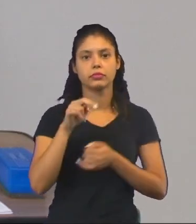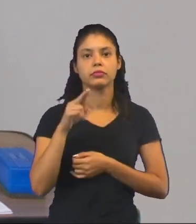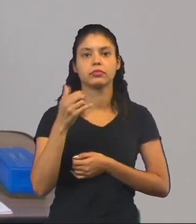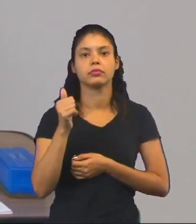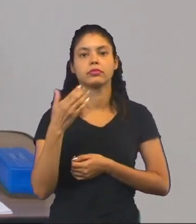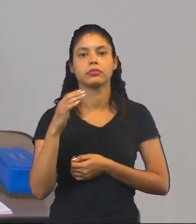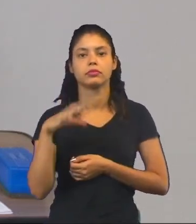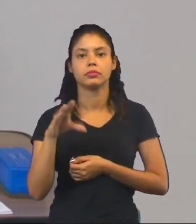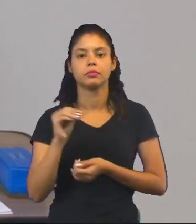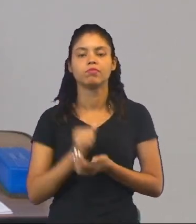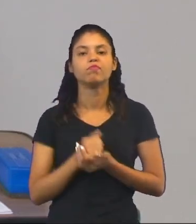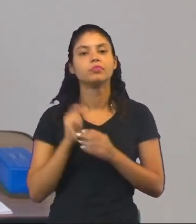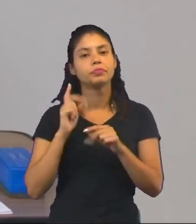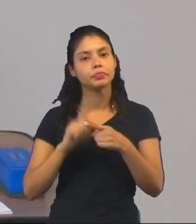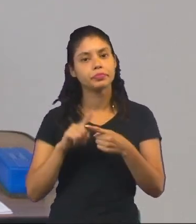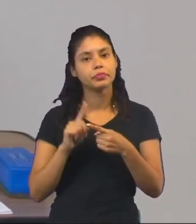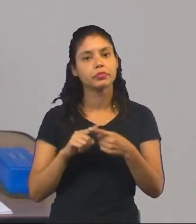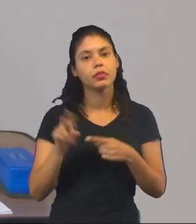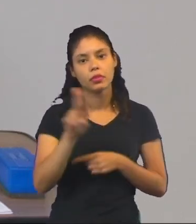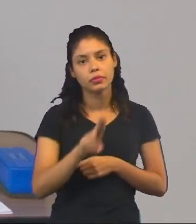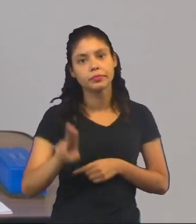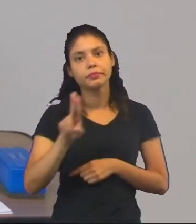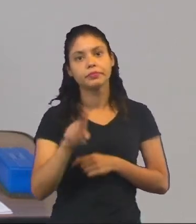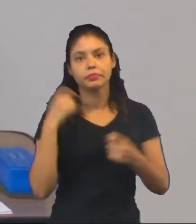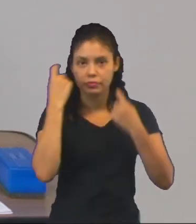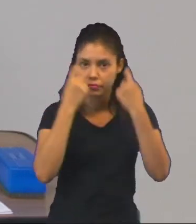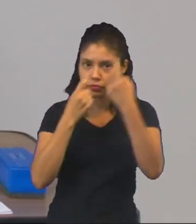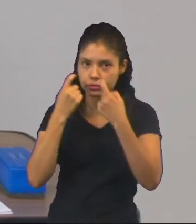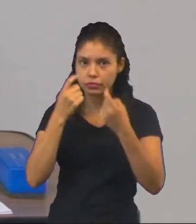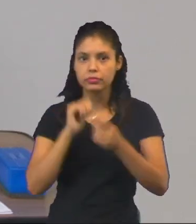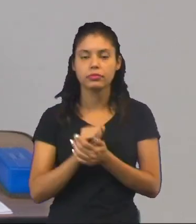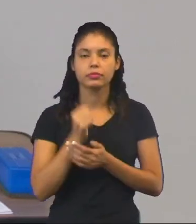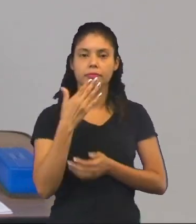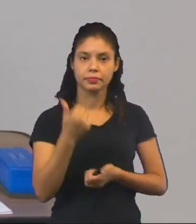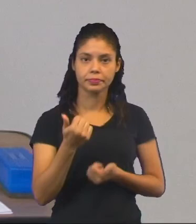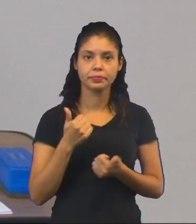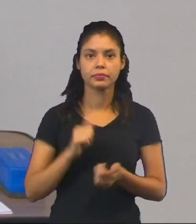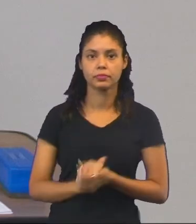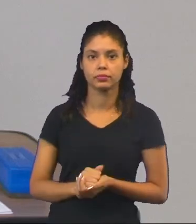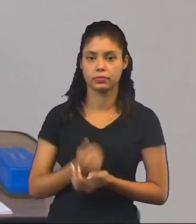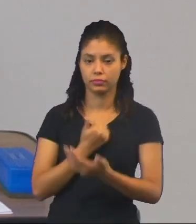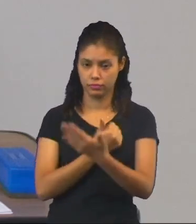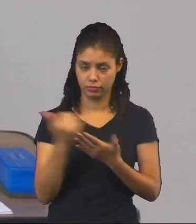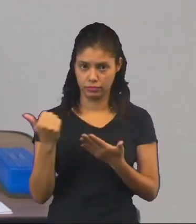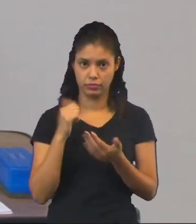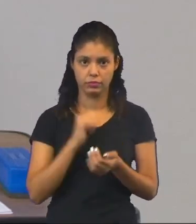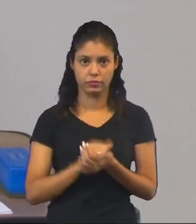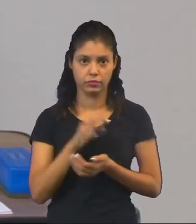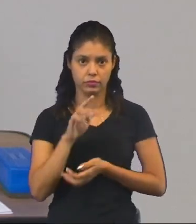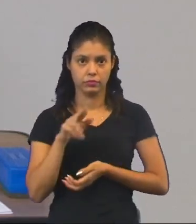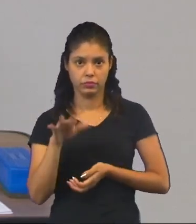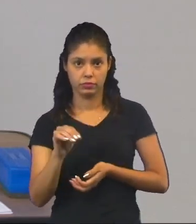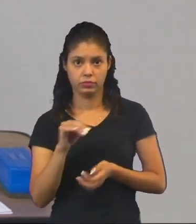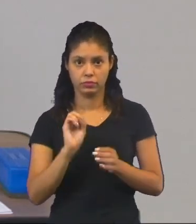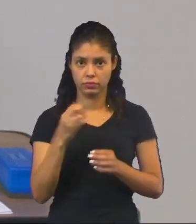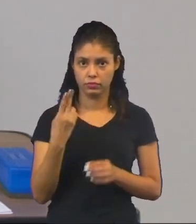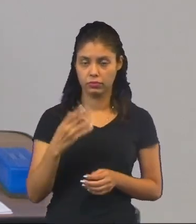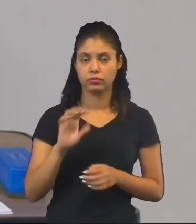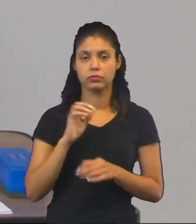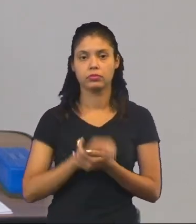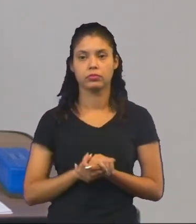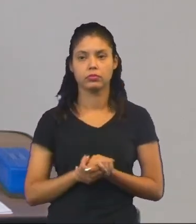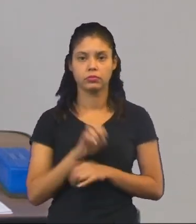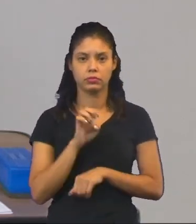por indicar como a maneira que ele vai se expressar, tá? Lembrando que verbo é ação, fenômeno ou estado,